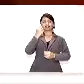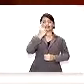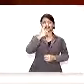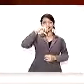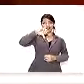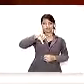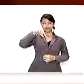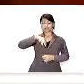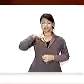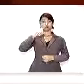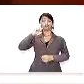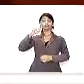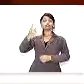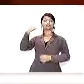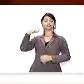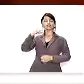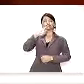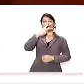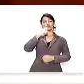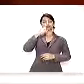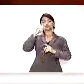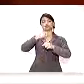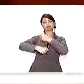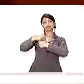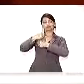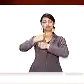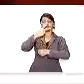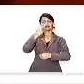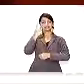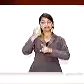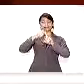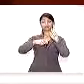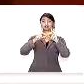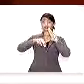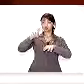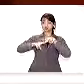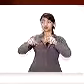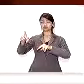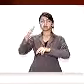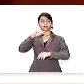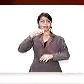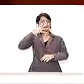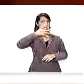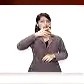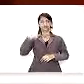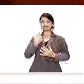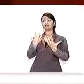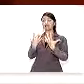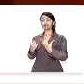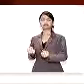Câmara realizada em 28 de junho de 2016 Não Se mostraram convincentes Nesse